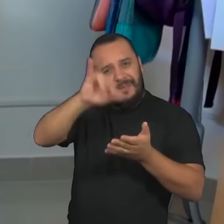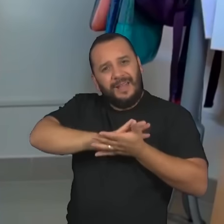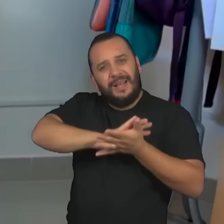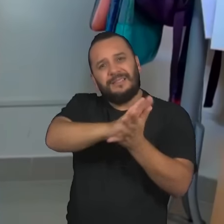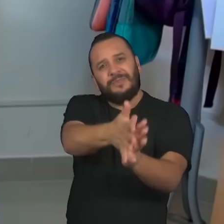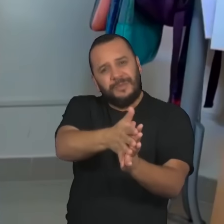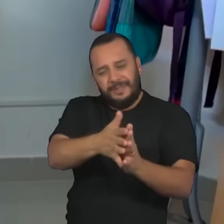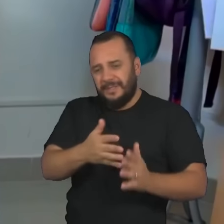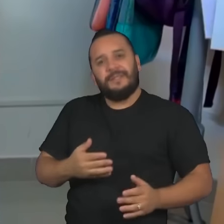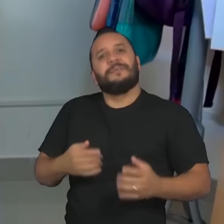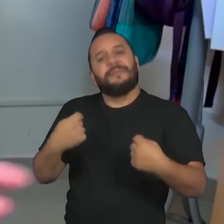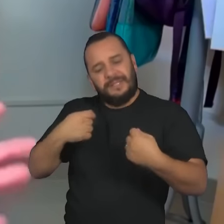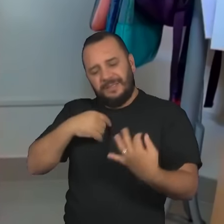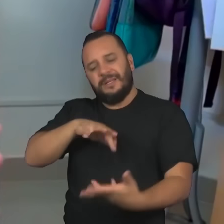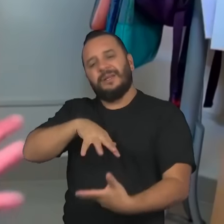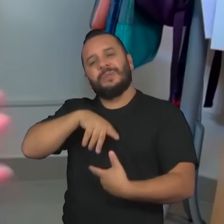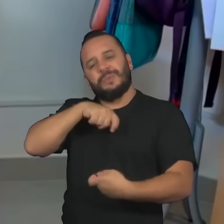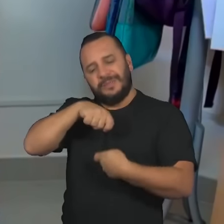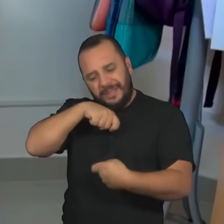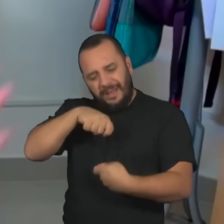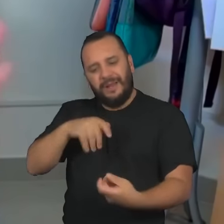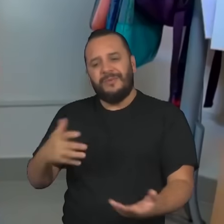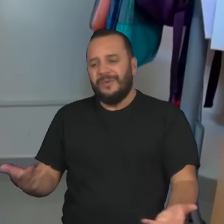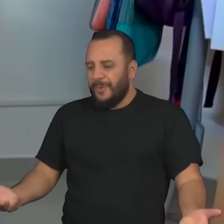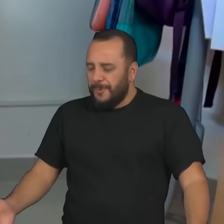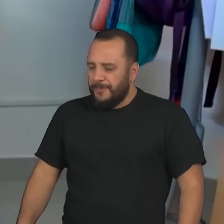mais sustentável, ou a gente